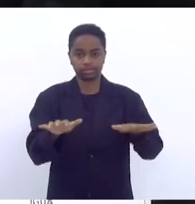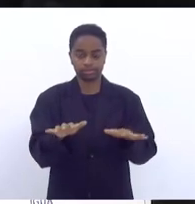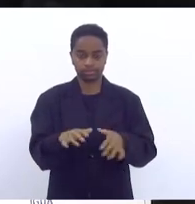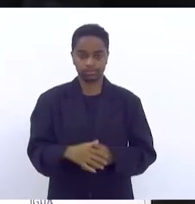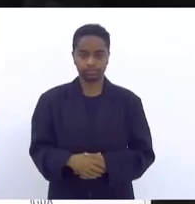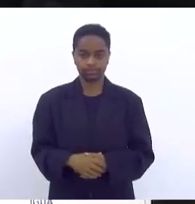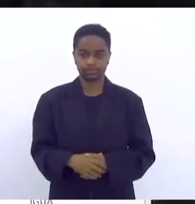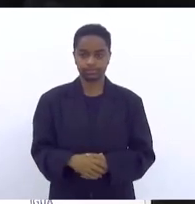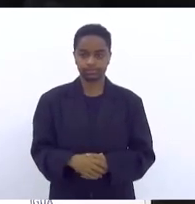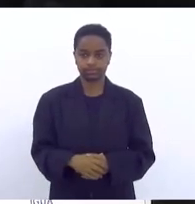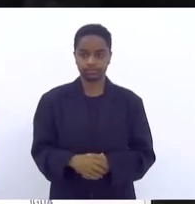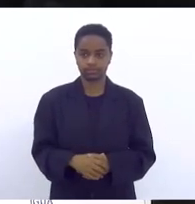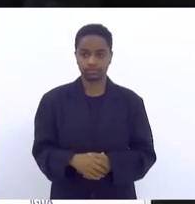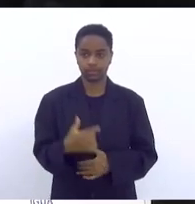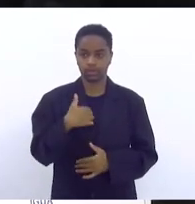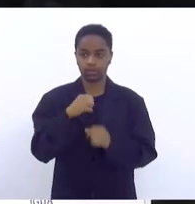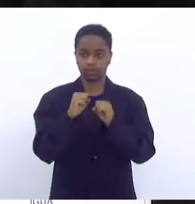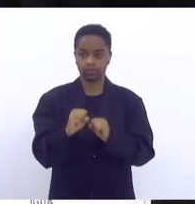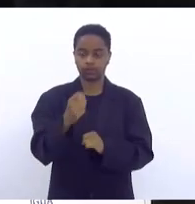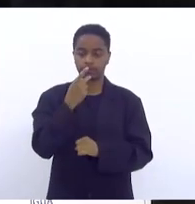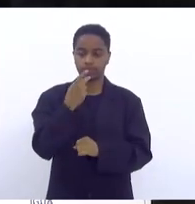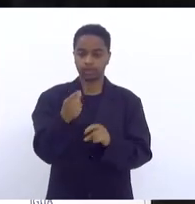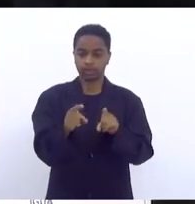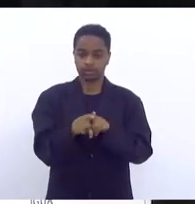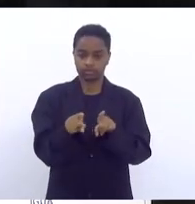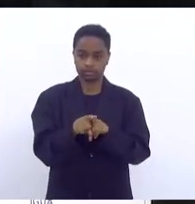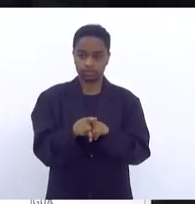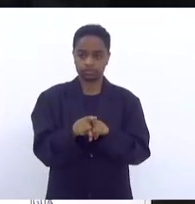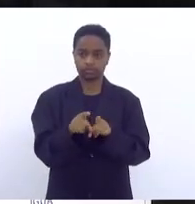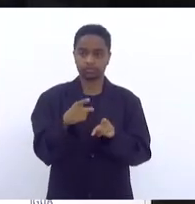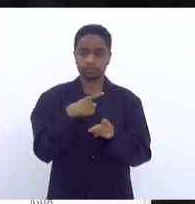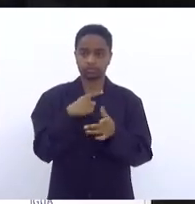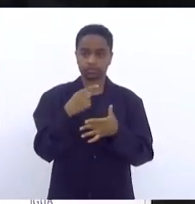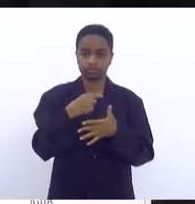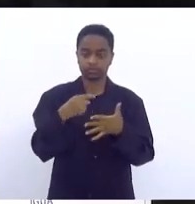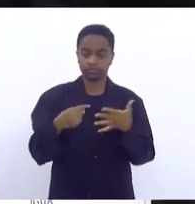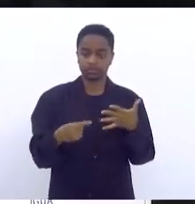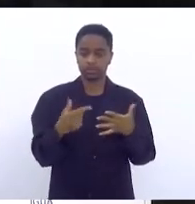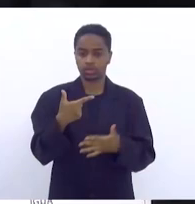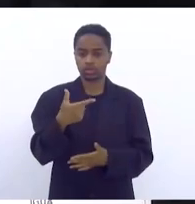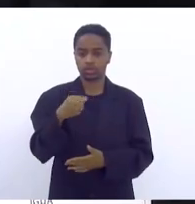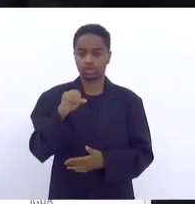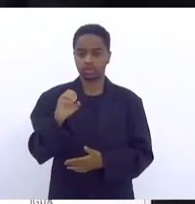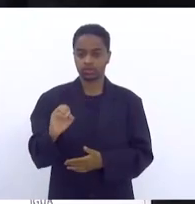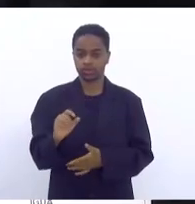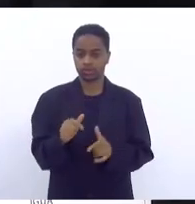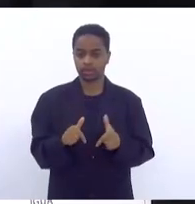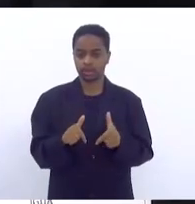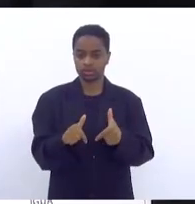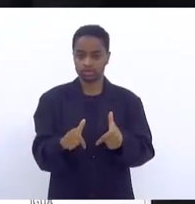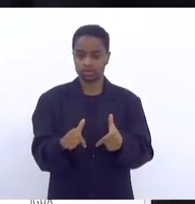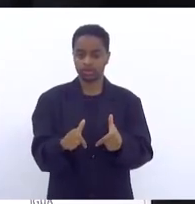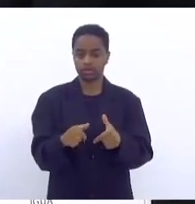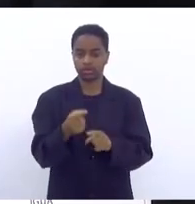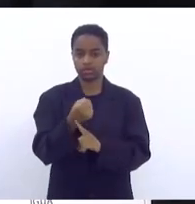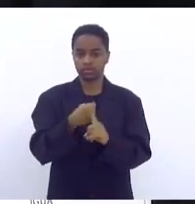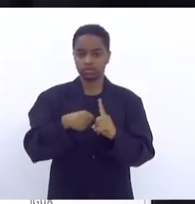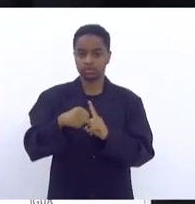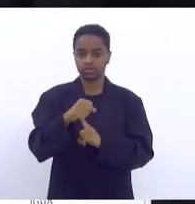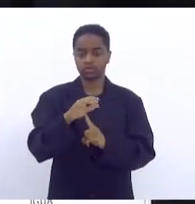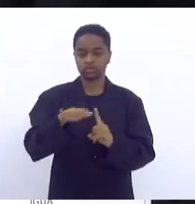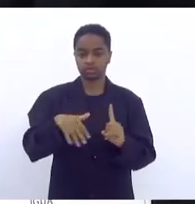eh posso lhe dizer também que temos uma série de de São 290 iniciativas sóo ambientais já